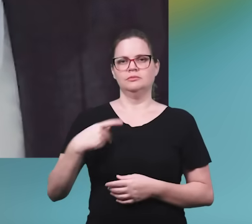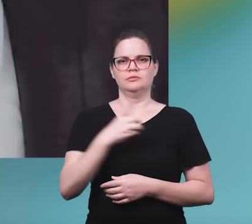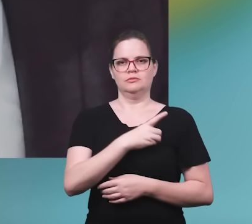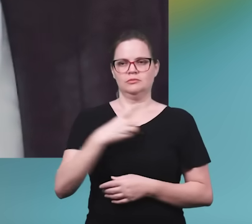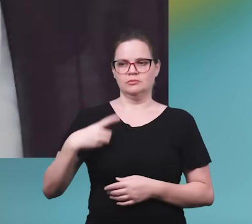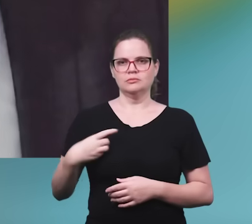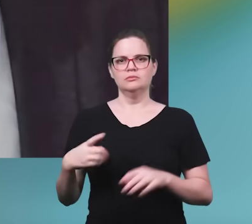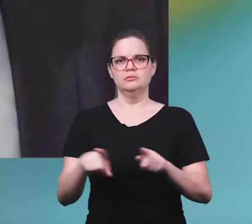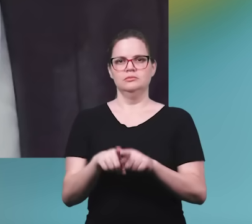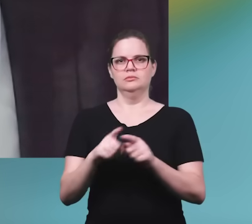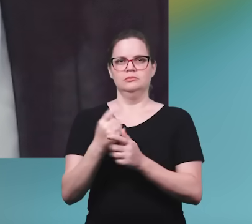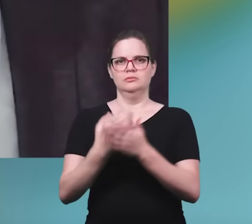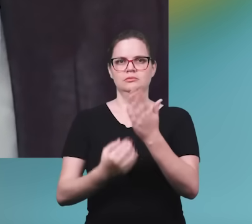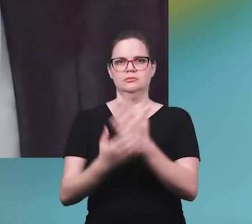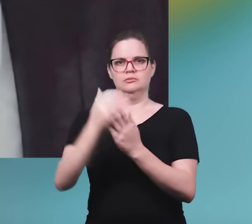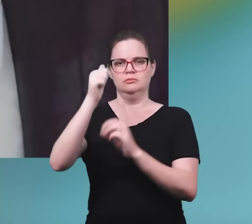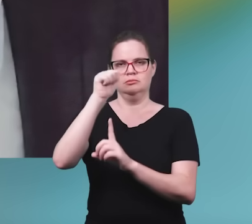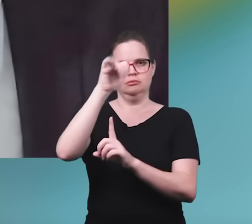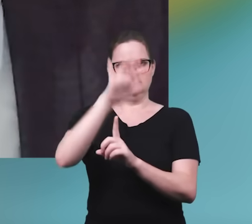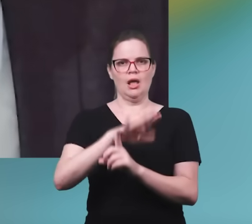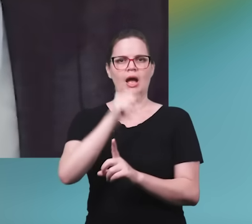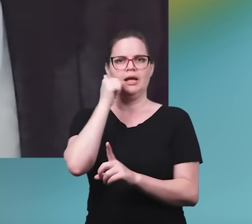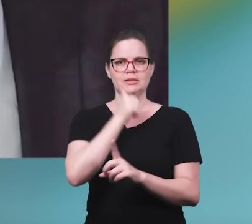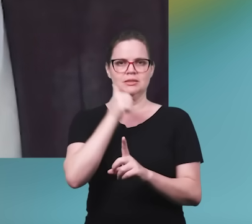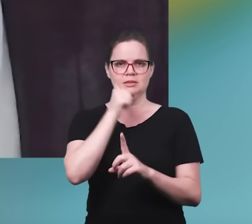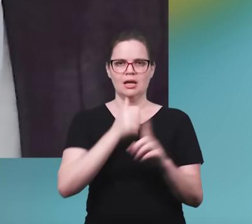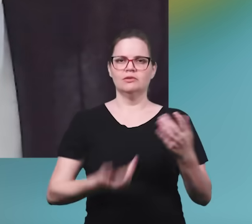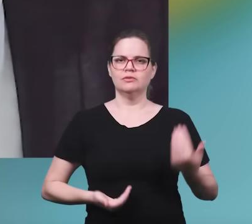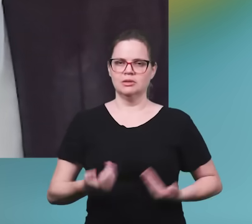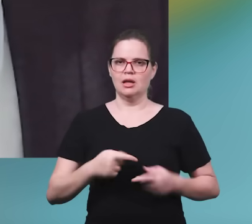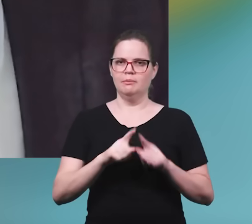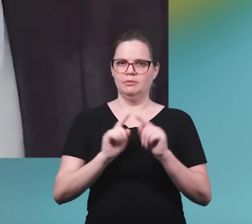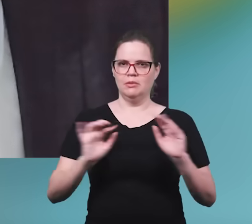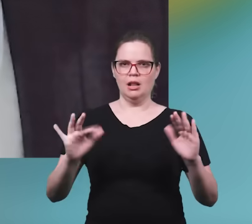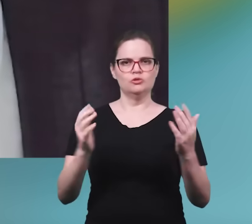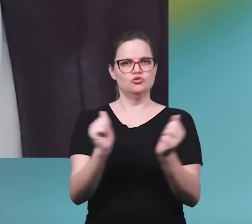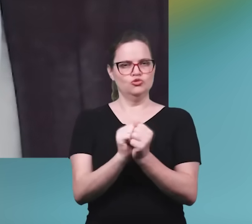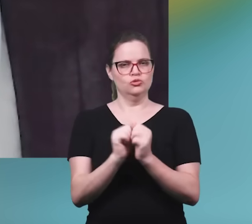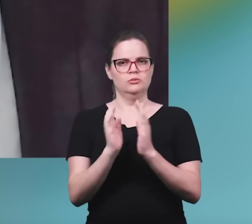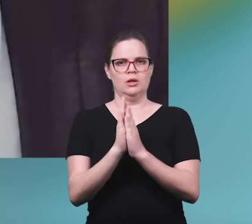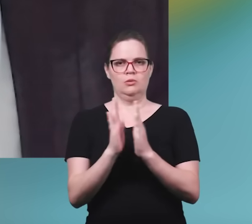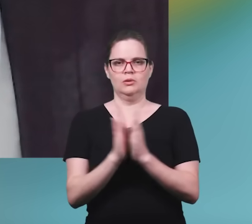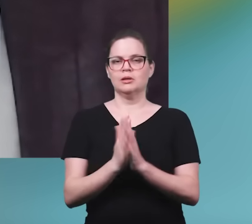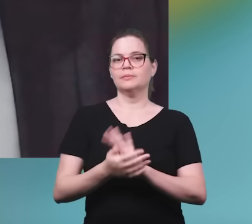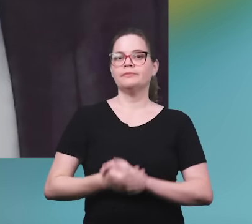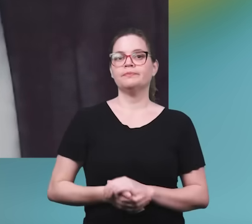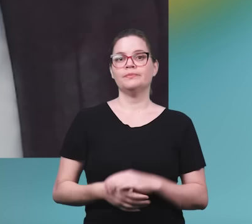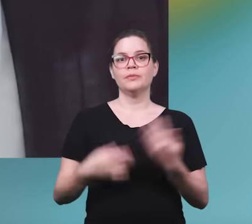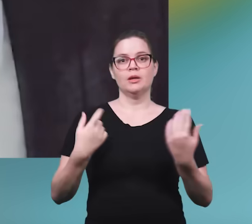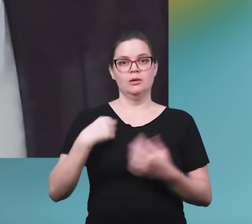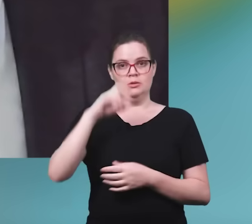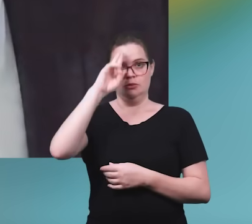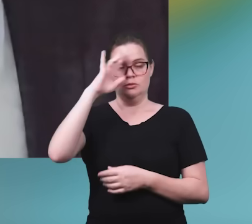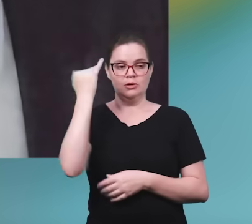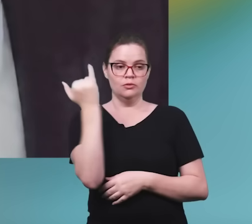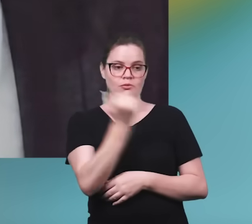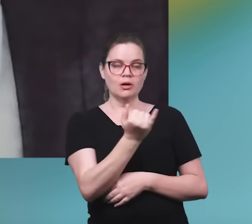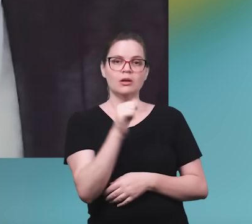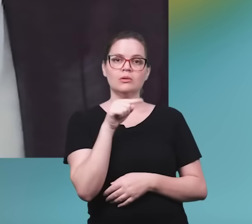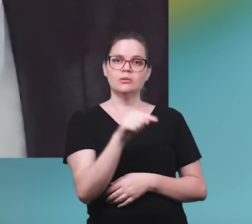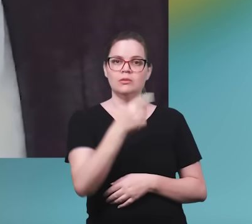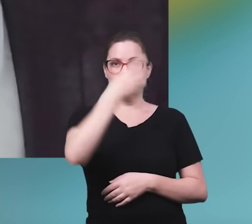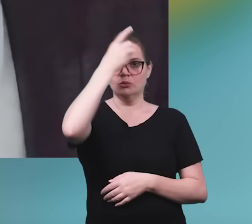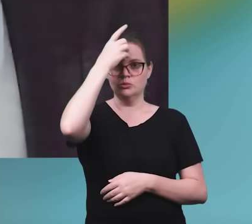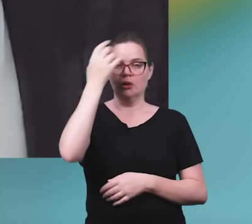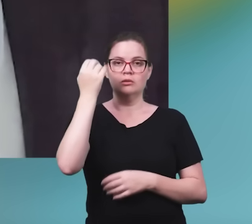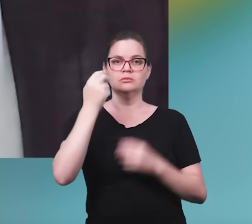de mãos, alguns diáconos, algumas irmãs se uniram para orar pela irmã, e o Senhor deu a ela uma palavra através de um dom